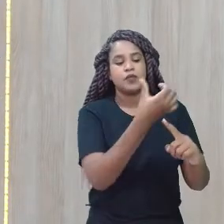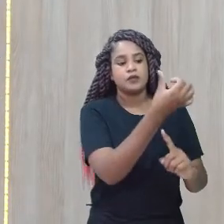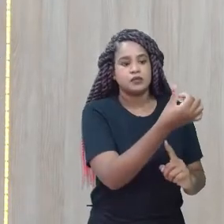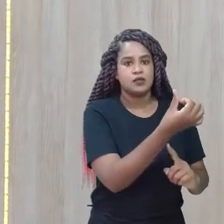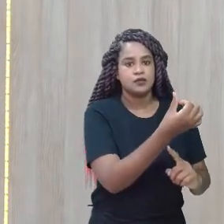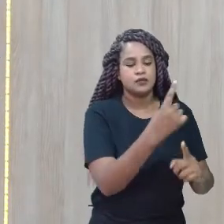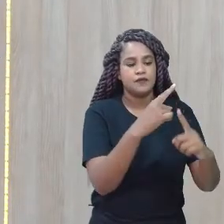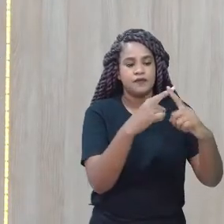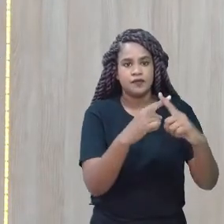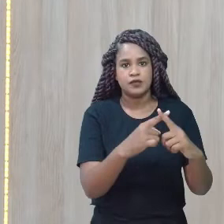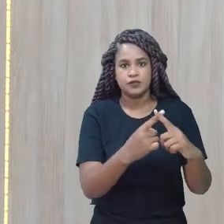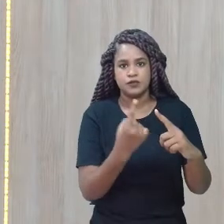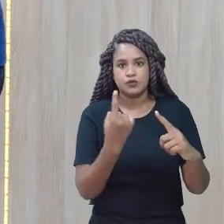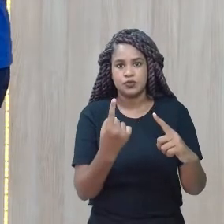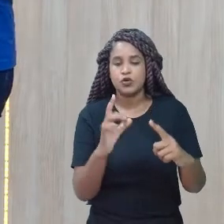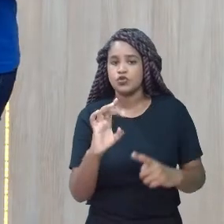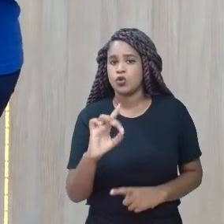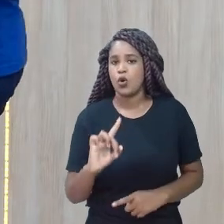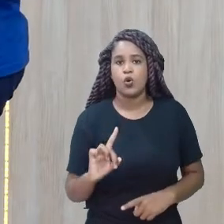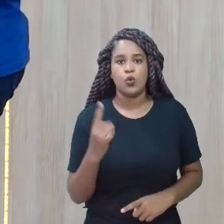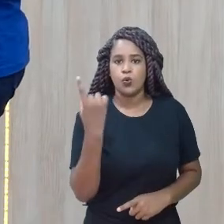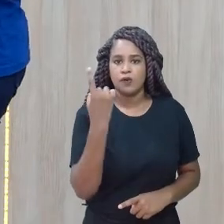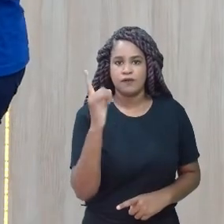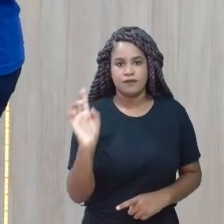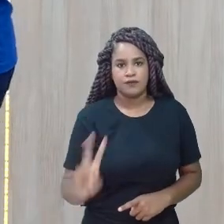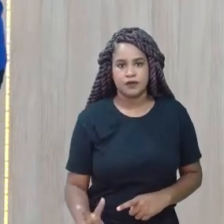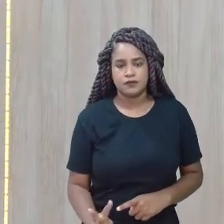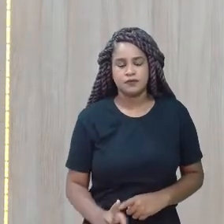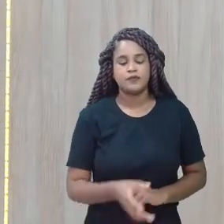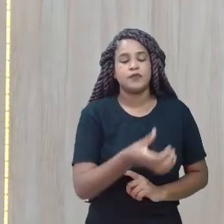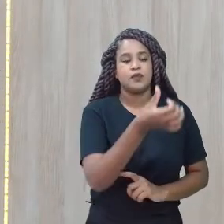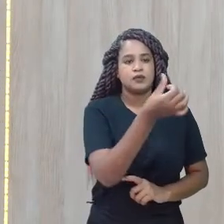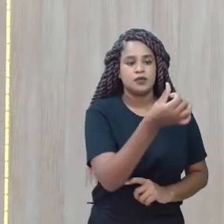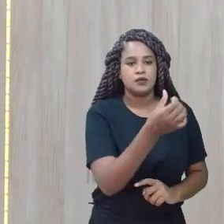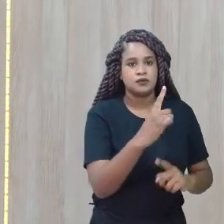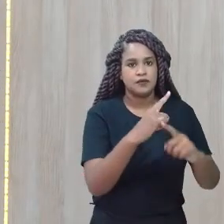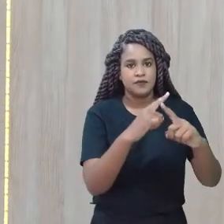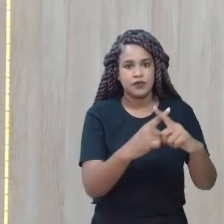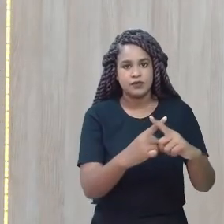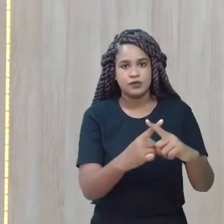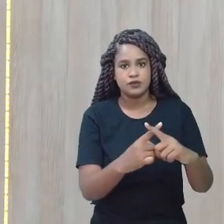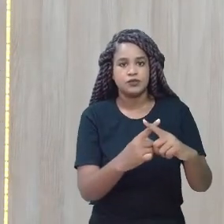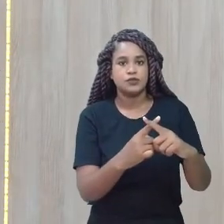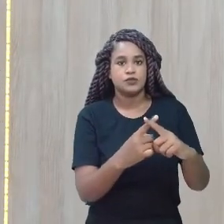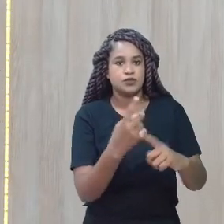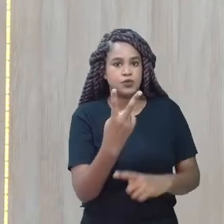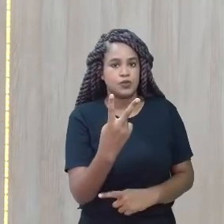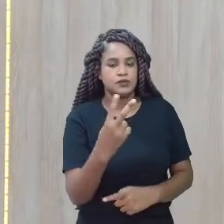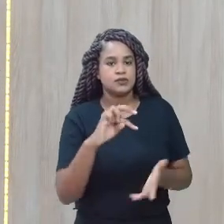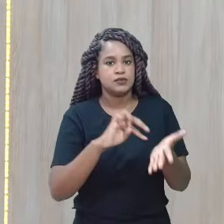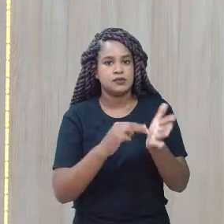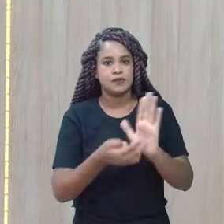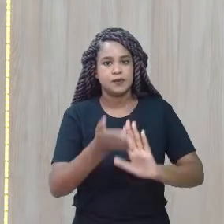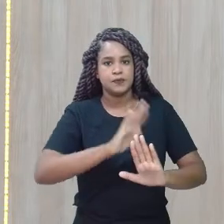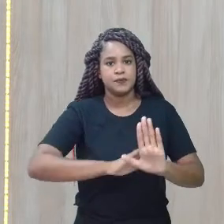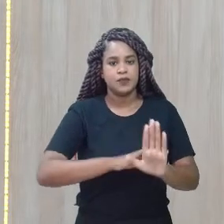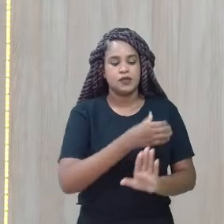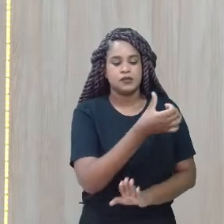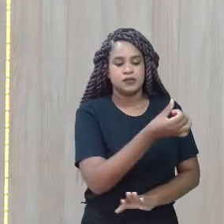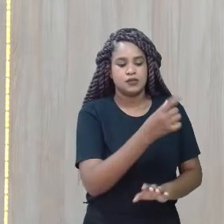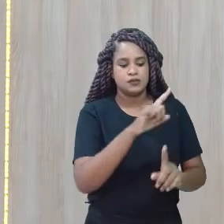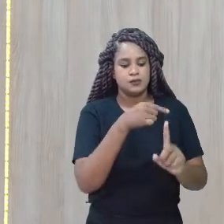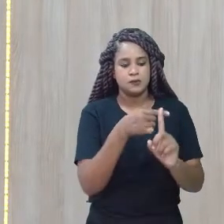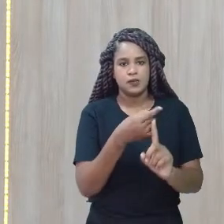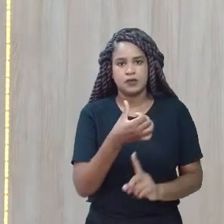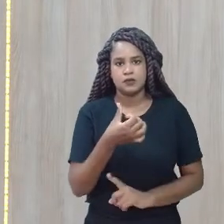eu peguei o 6 uma vez. 6 vezes 2, eu peguei o 6 mais 6, 6 duas vezes.